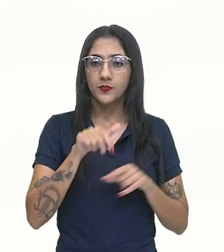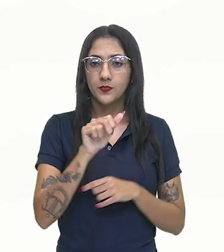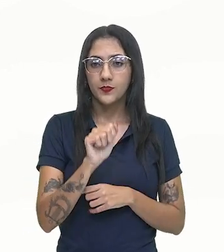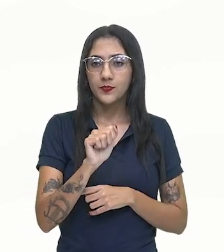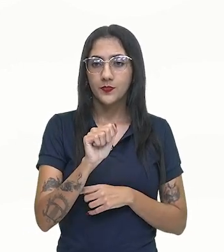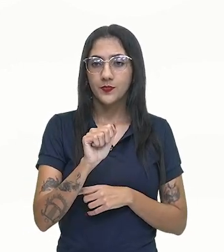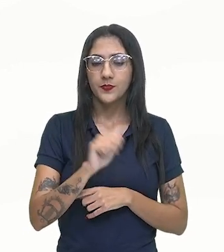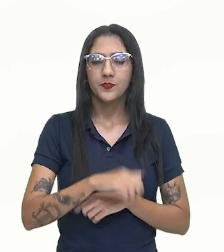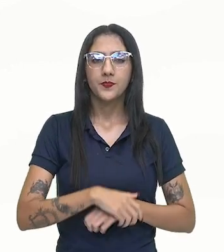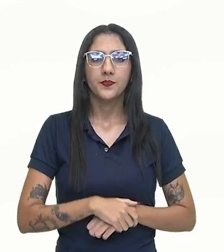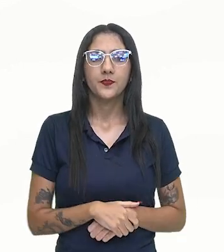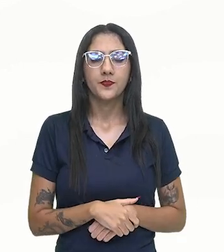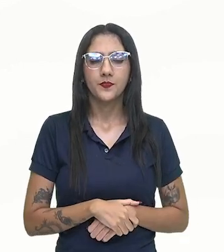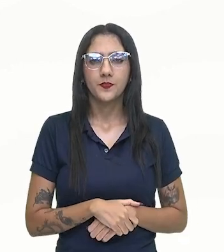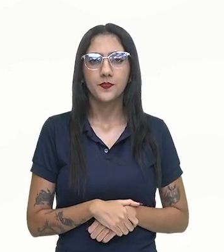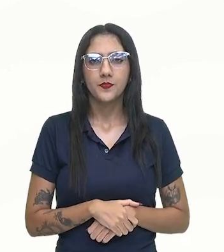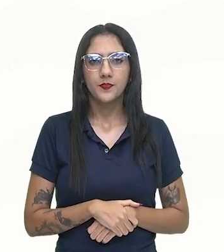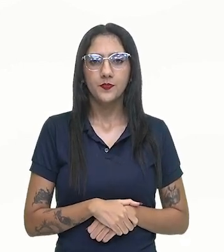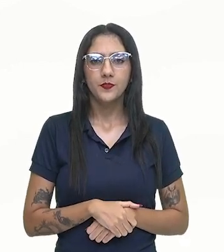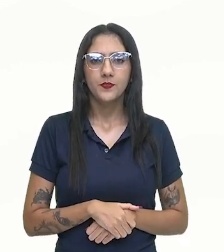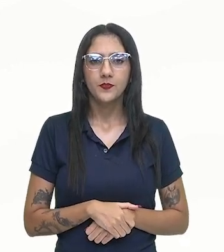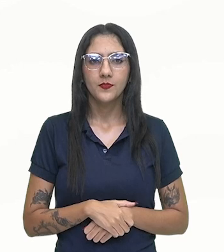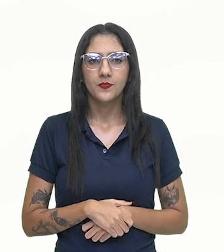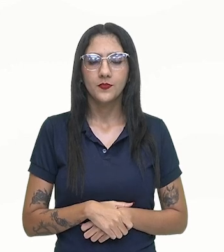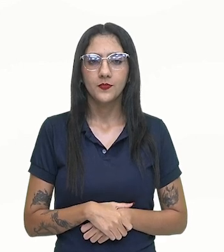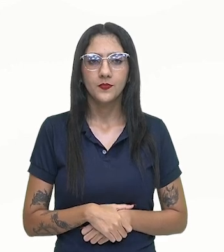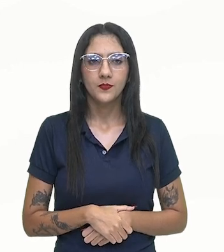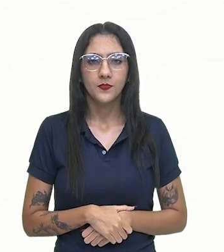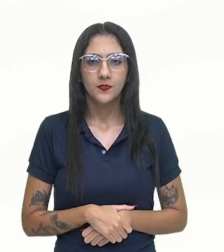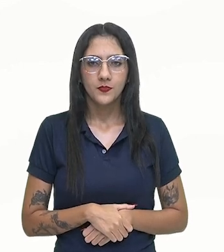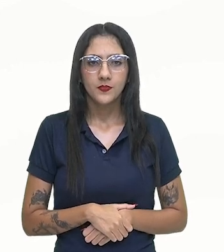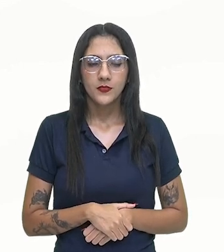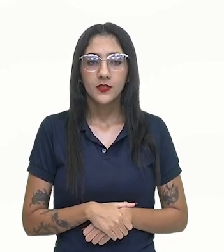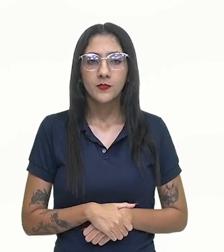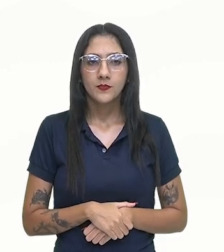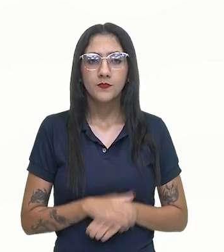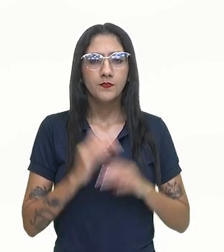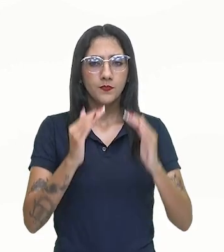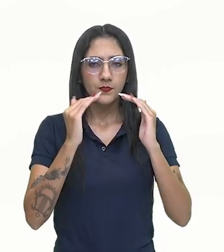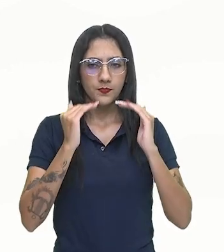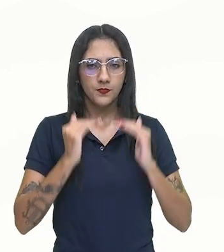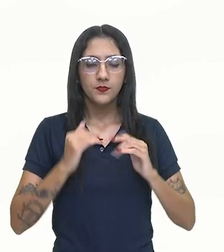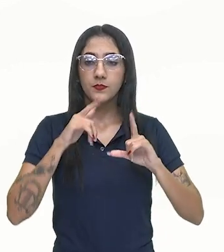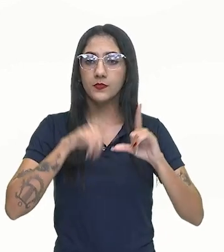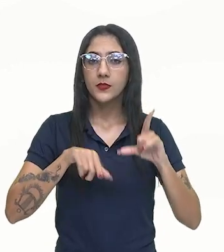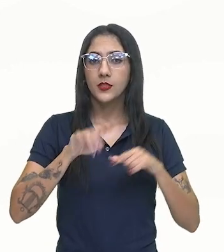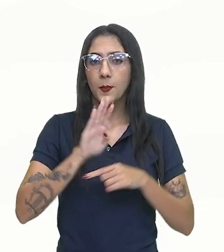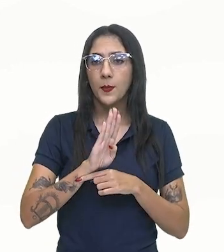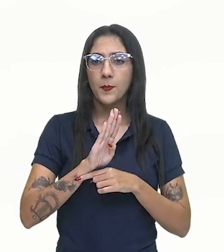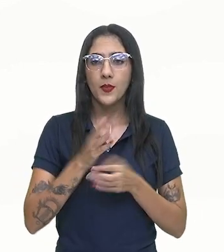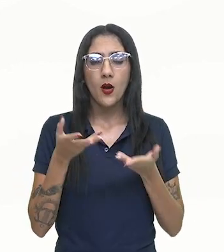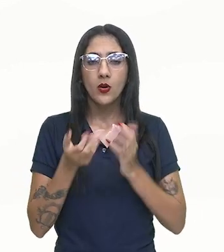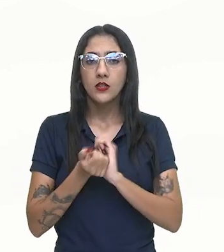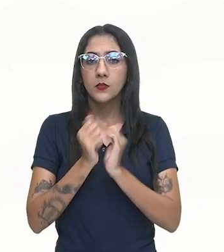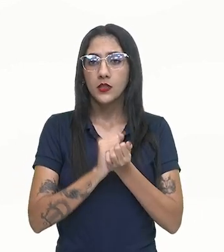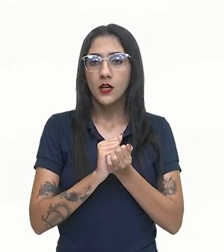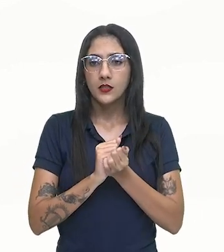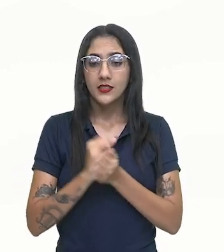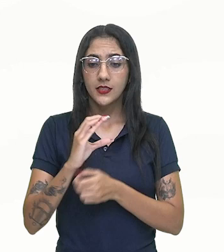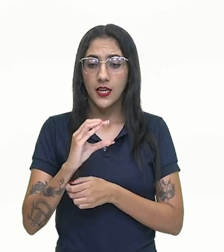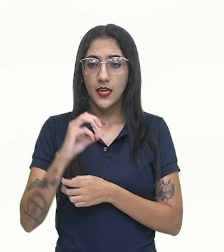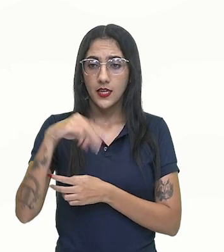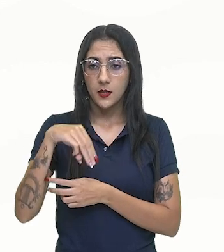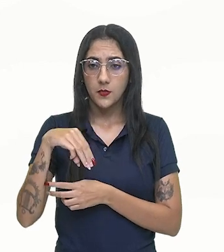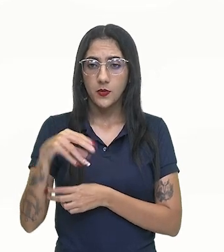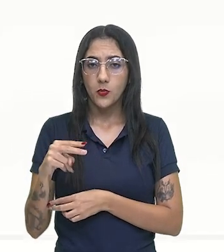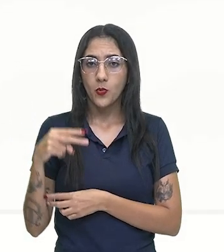tá? E aí, temos aí também a letra B, né? Que é transformar de centímetro quadrado para metro